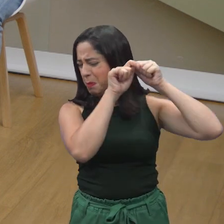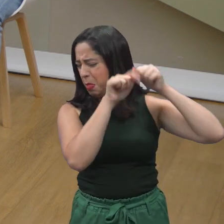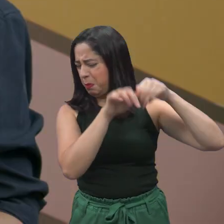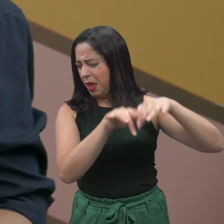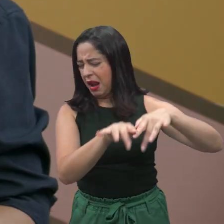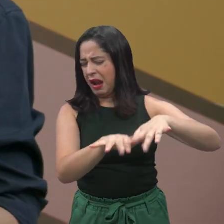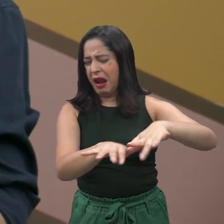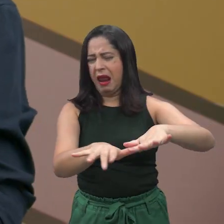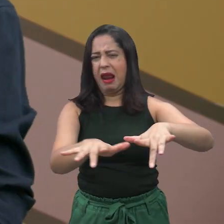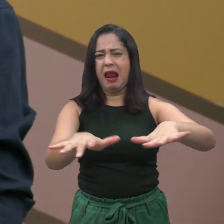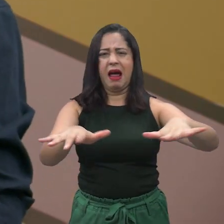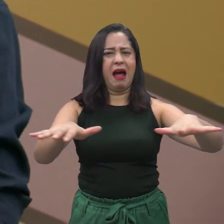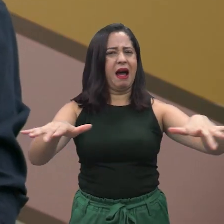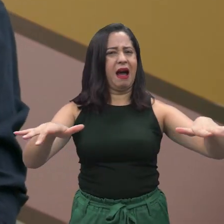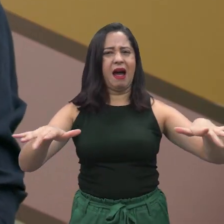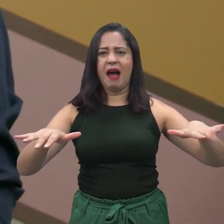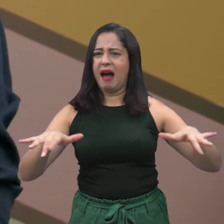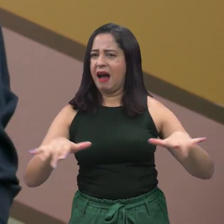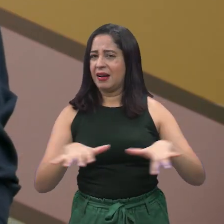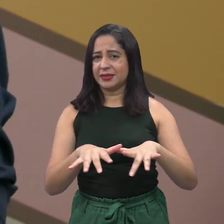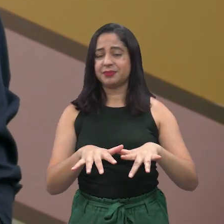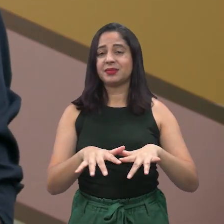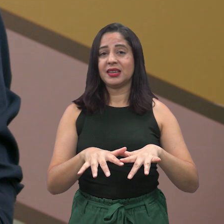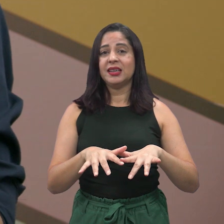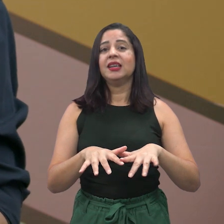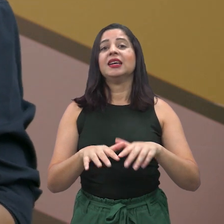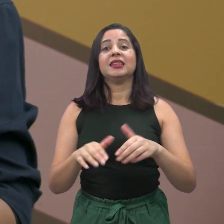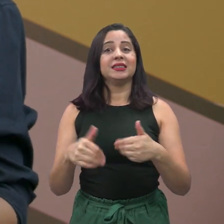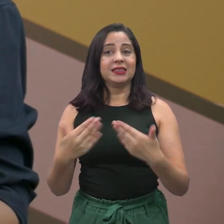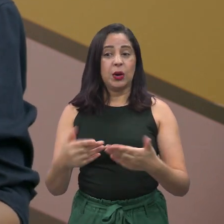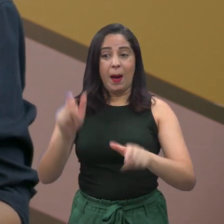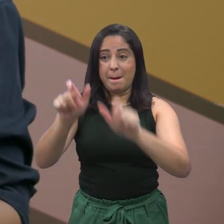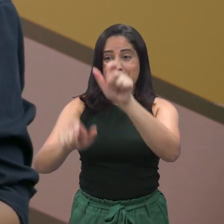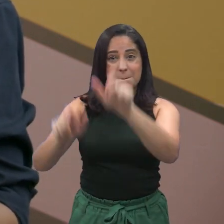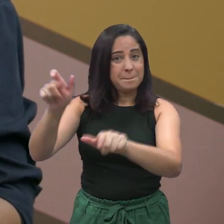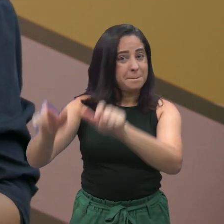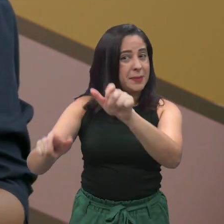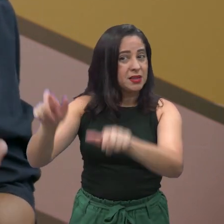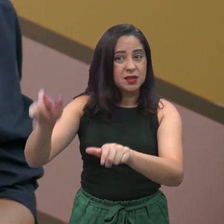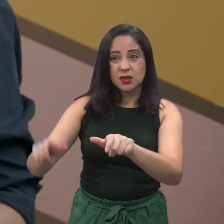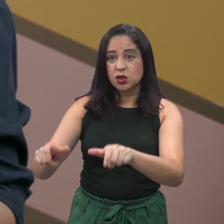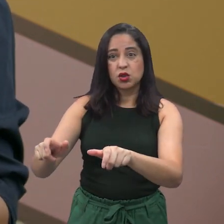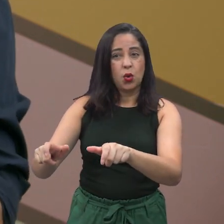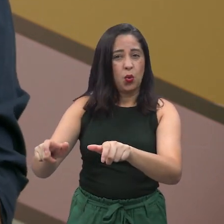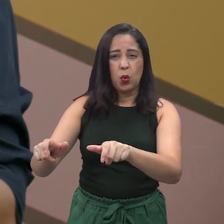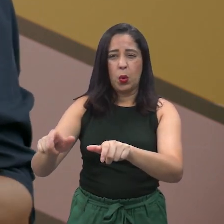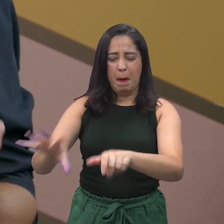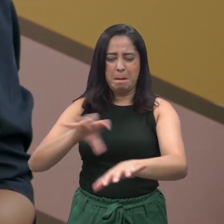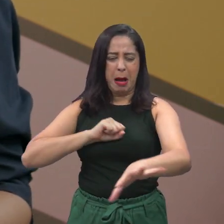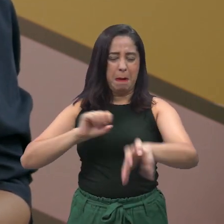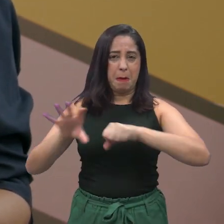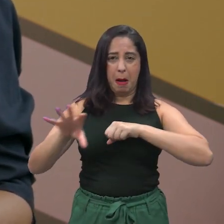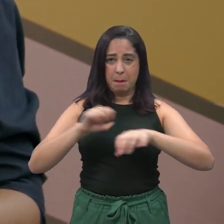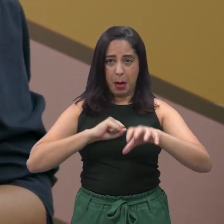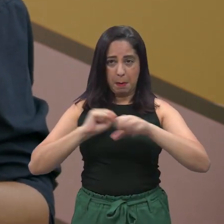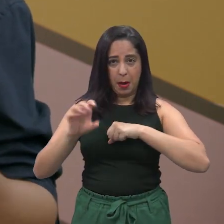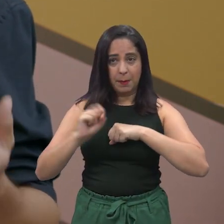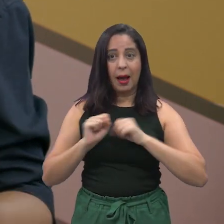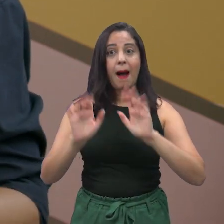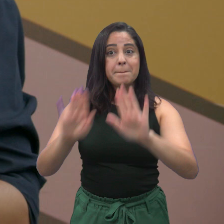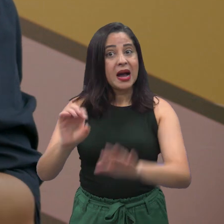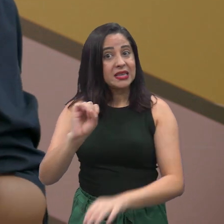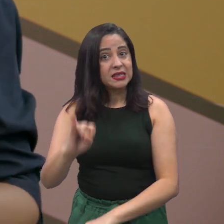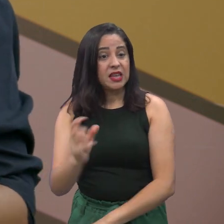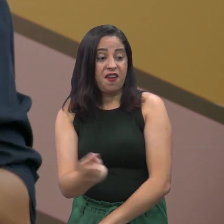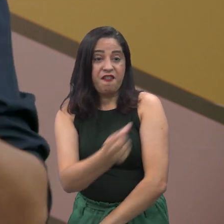até em pessoas que não tinham necessariamente problemas de imunidade evidentes, né? Uma coisa a gente costuma ver com muita frequência, quando a pessoa já está